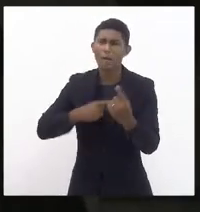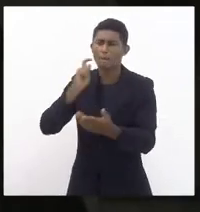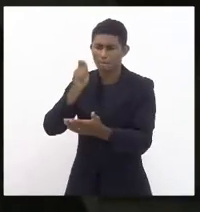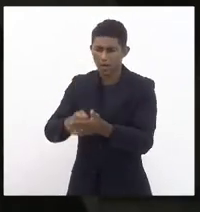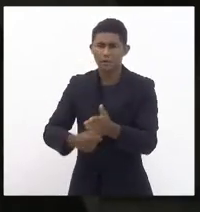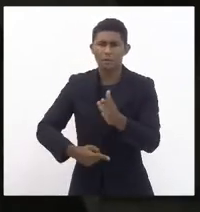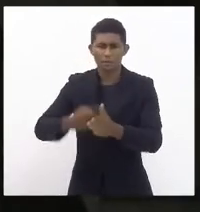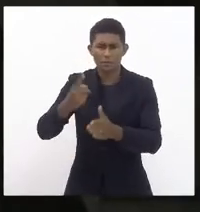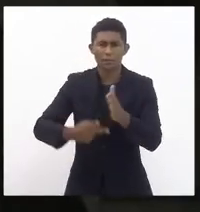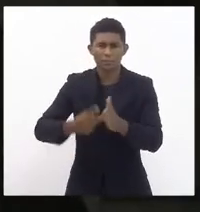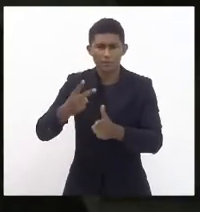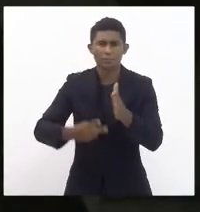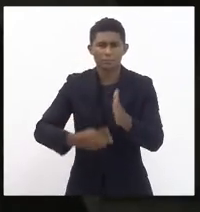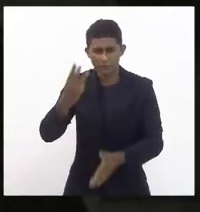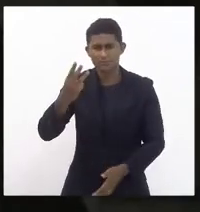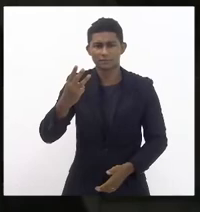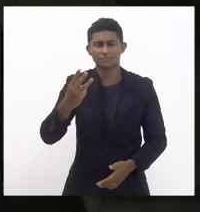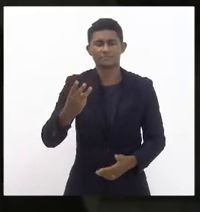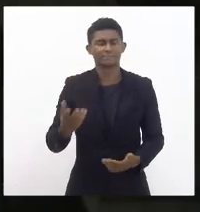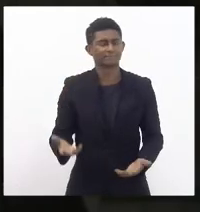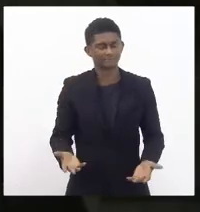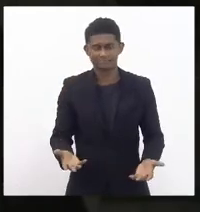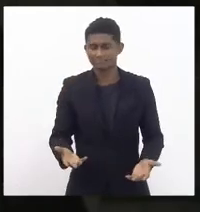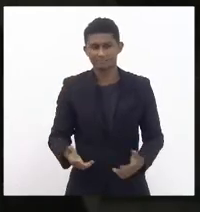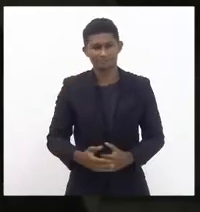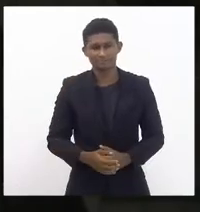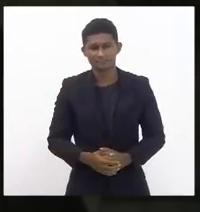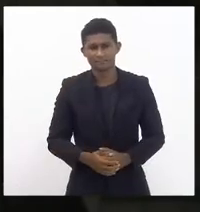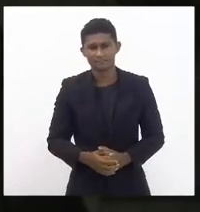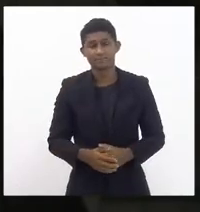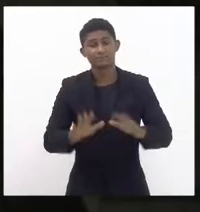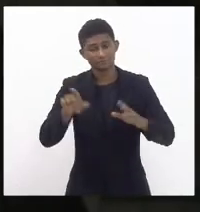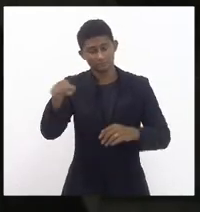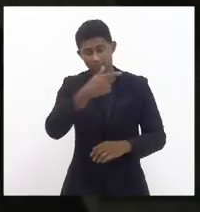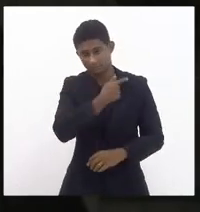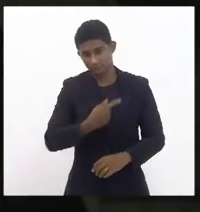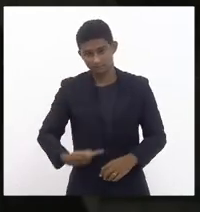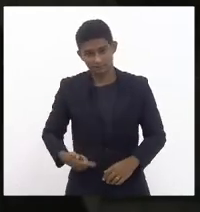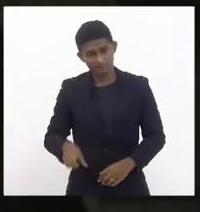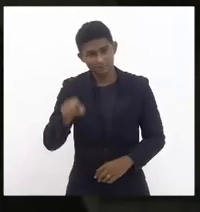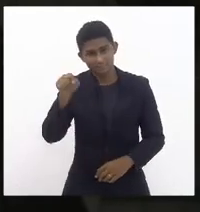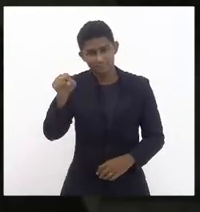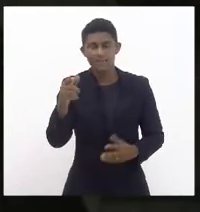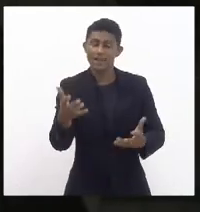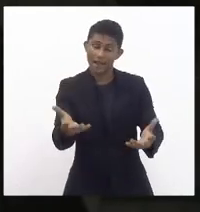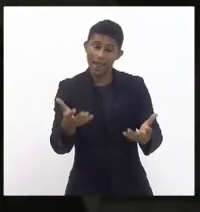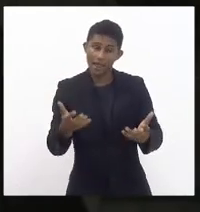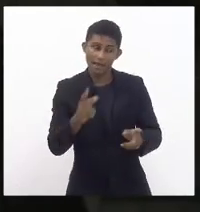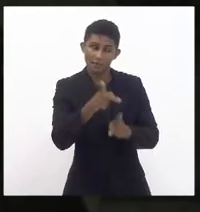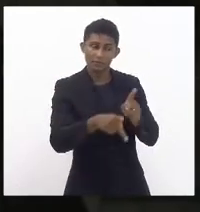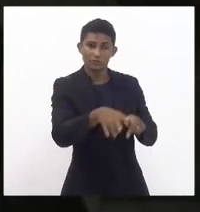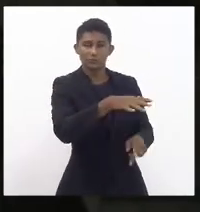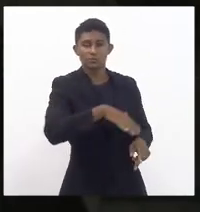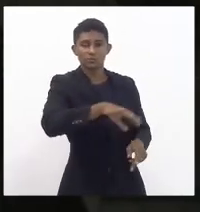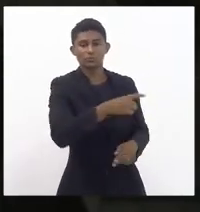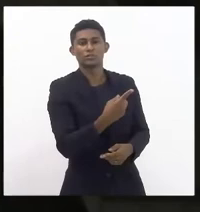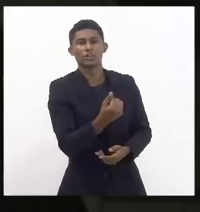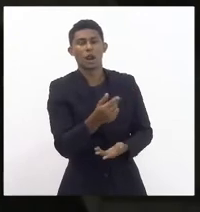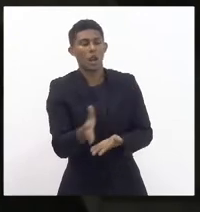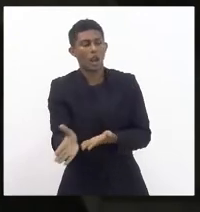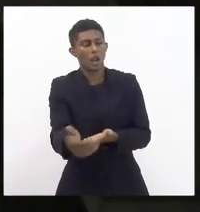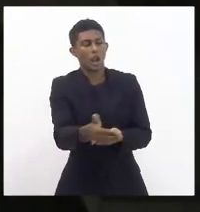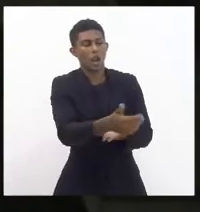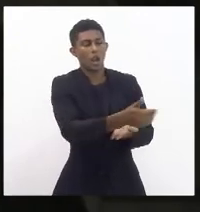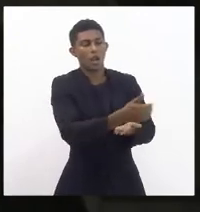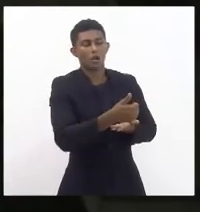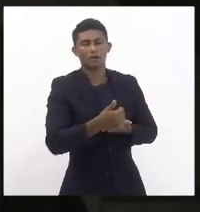uma cobrança você paga duas três vezes mas o governo até meter a mão no bolso do cidadão acho